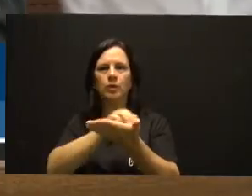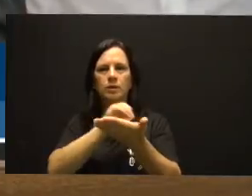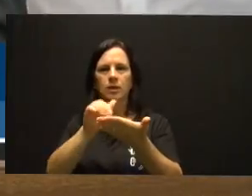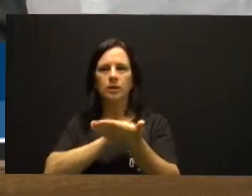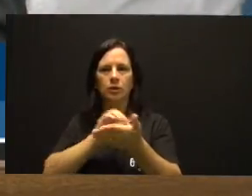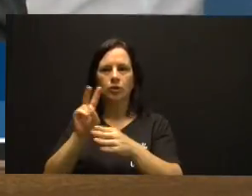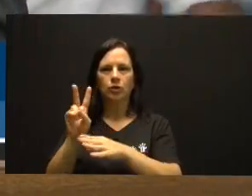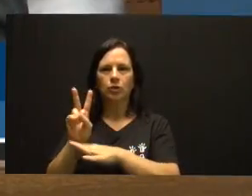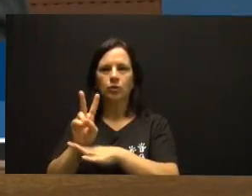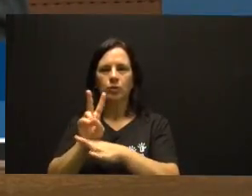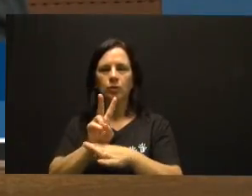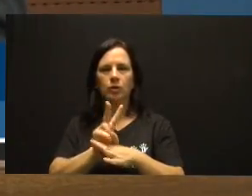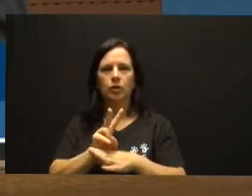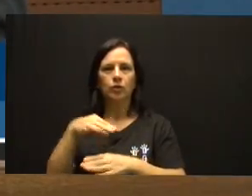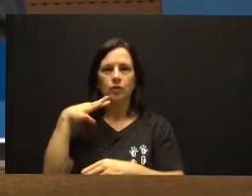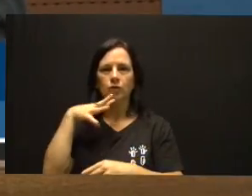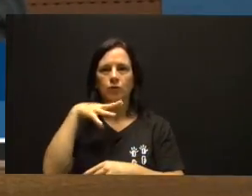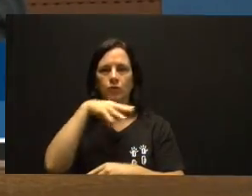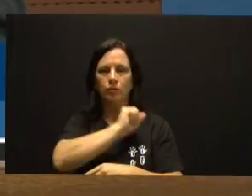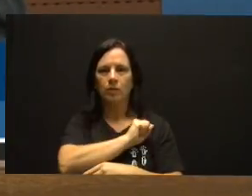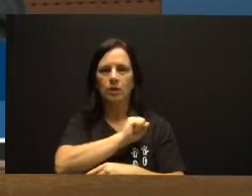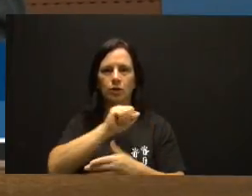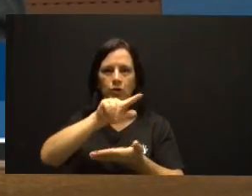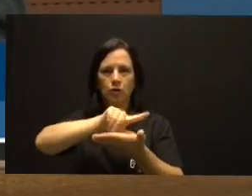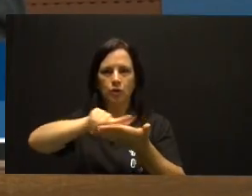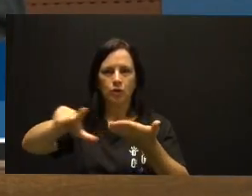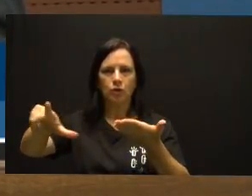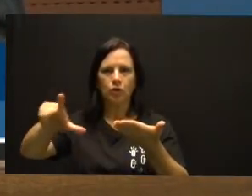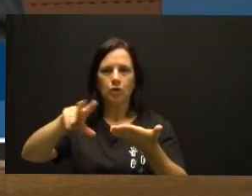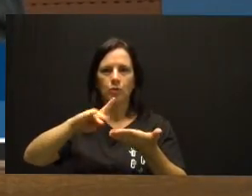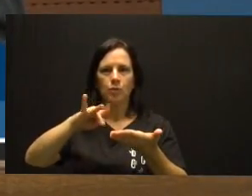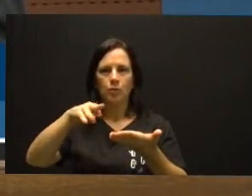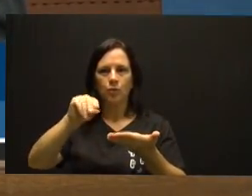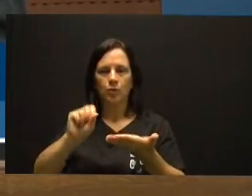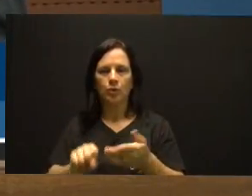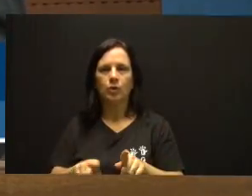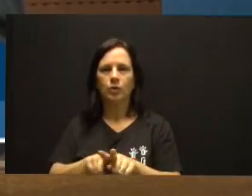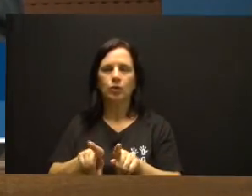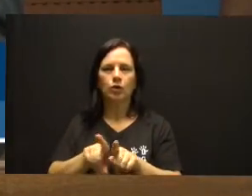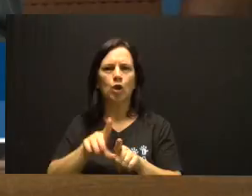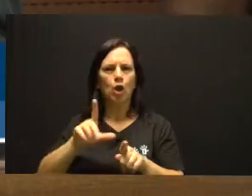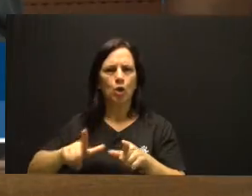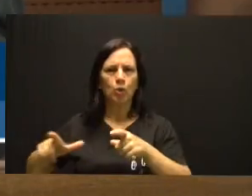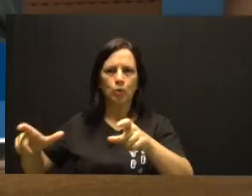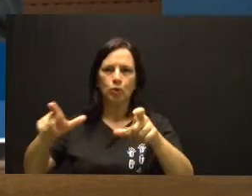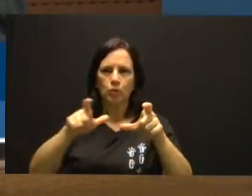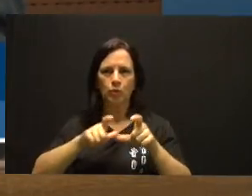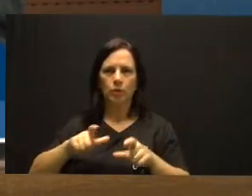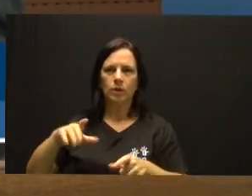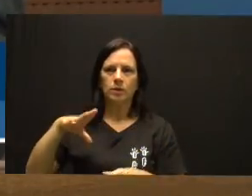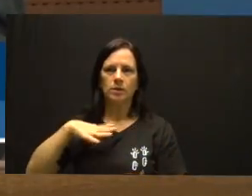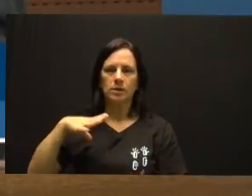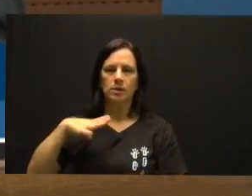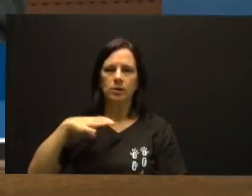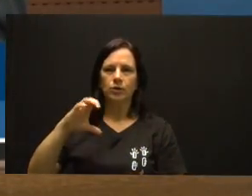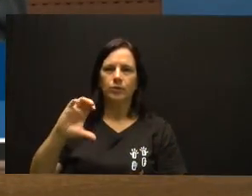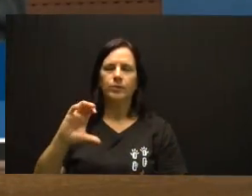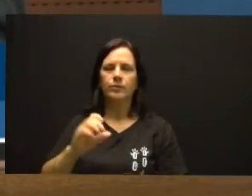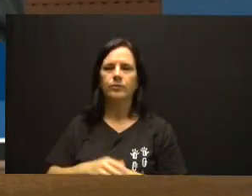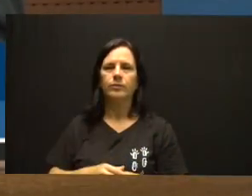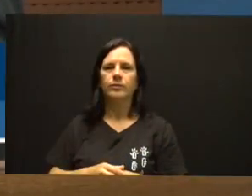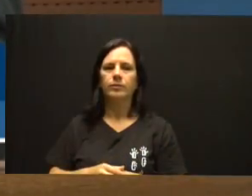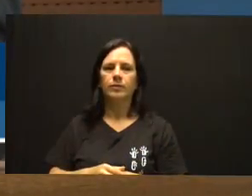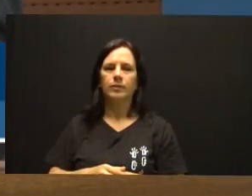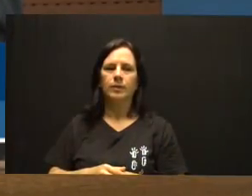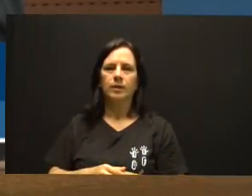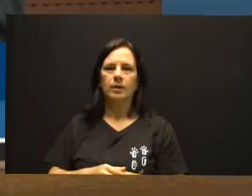Manutenção providência urgentemente de limpeza e bueiros e galerias de todos os bairros da nossa cidade. Requeiro, por fim,